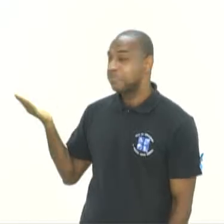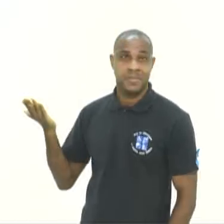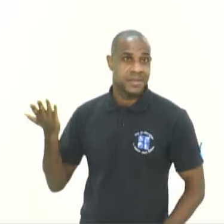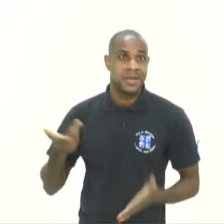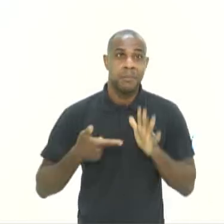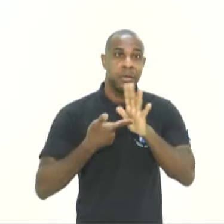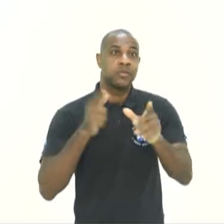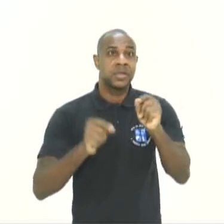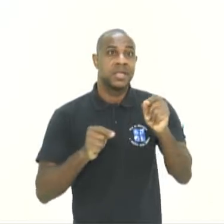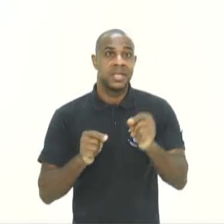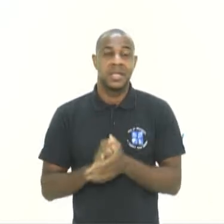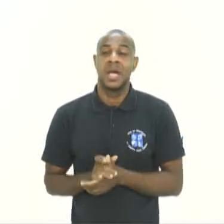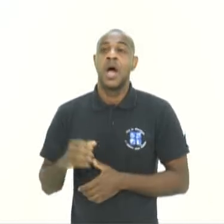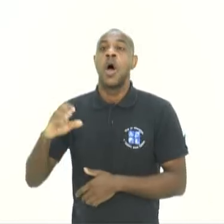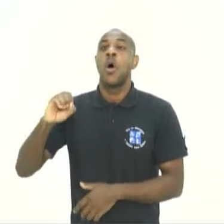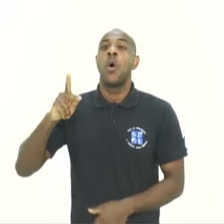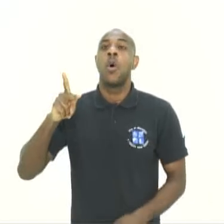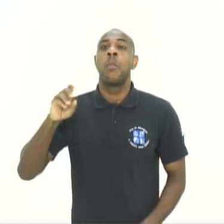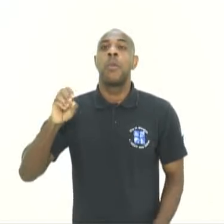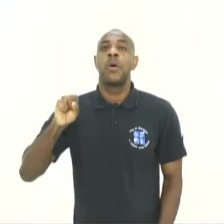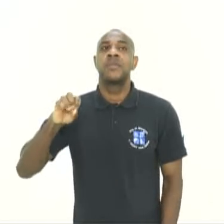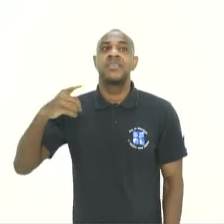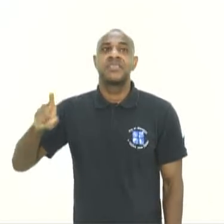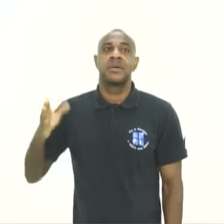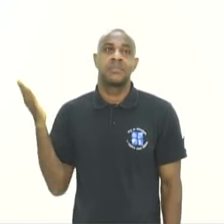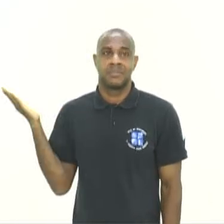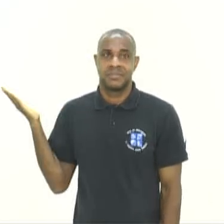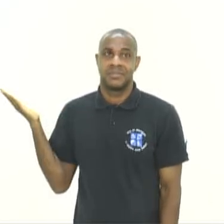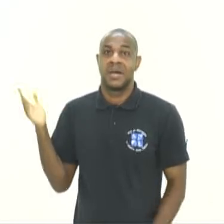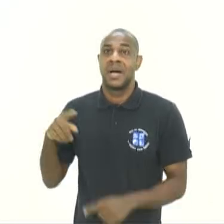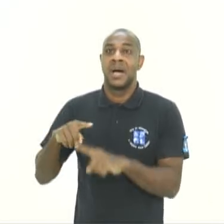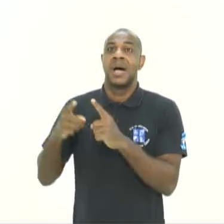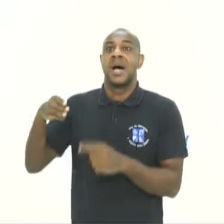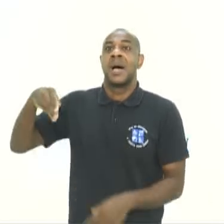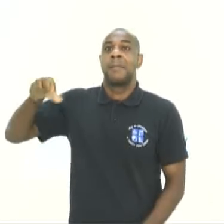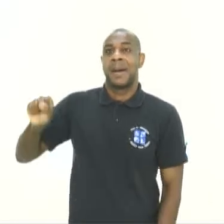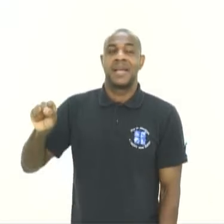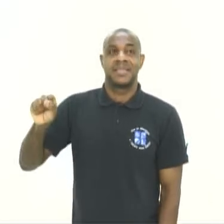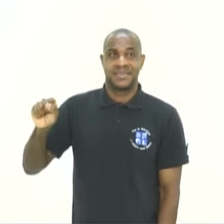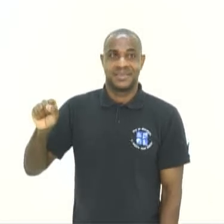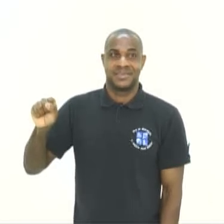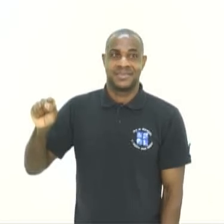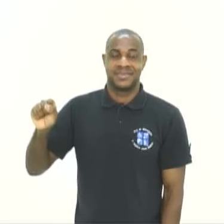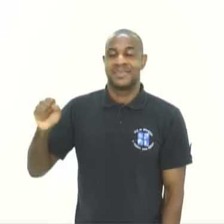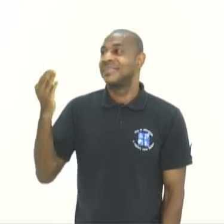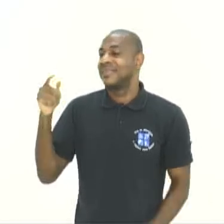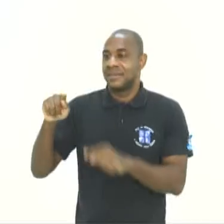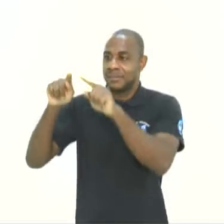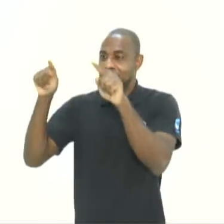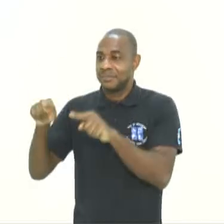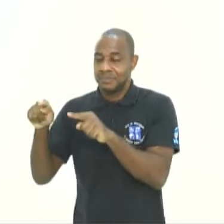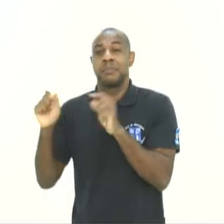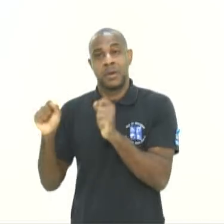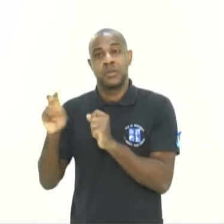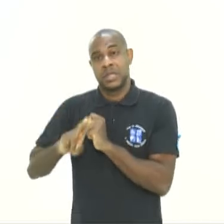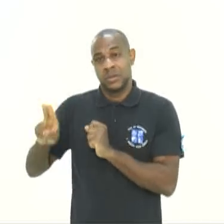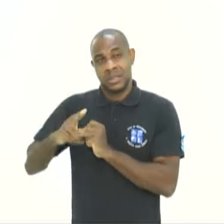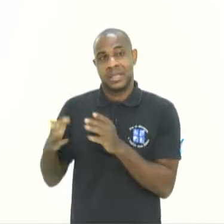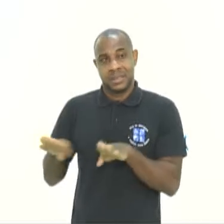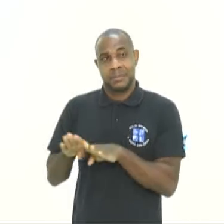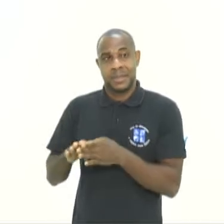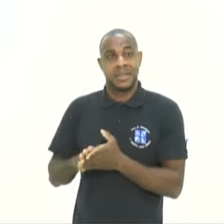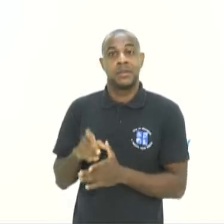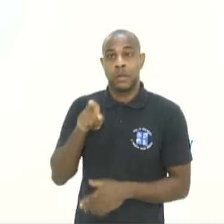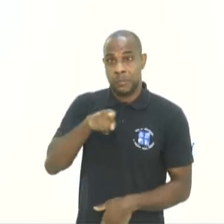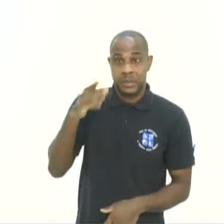de oposição. E essa oposição, coloquei uma outra palavra que poderia ser utilizada, que é o mas. Então, só para